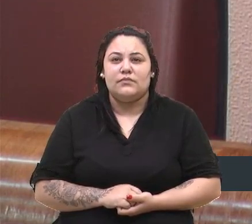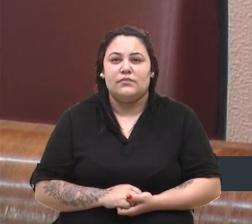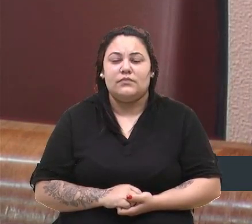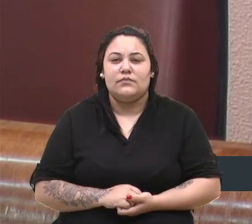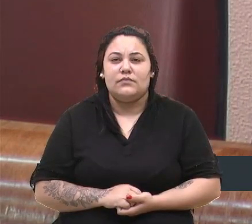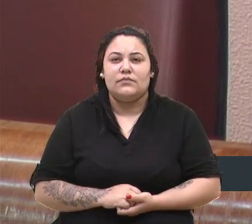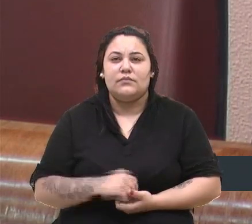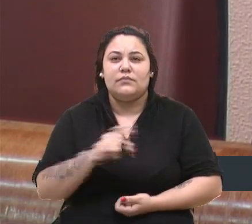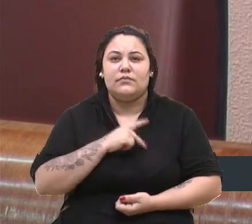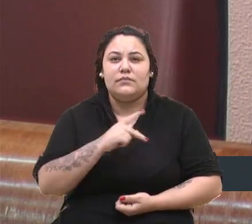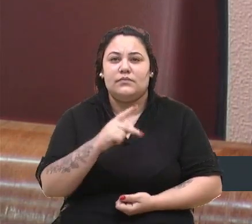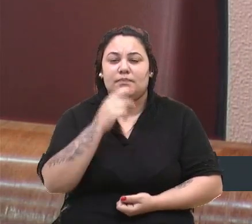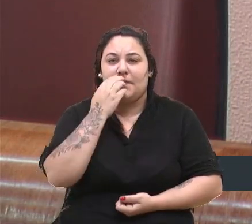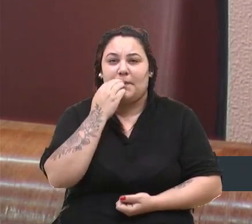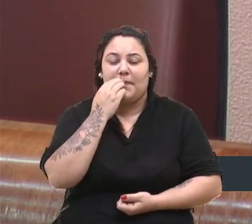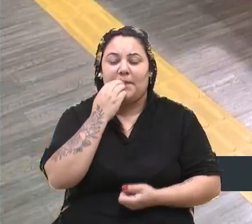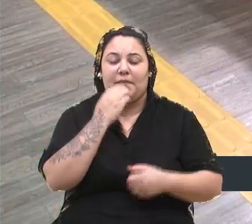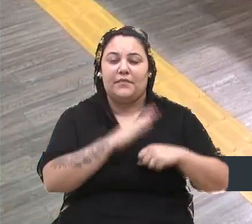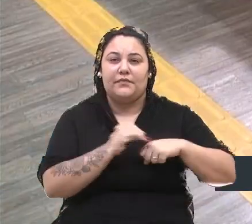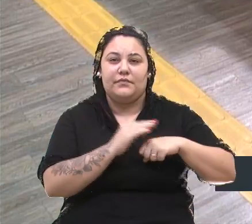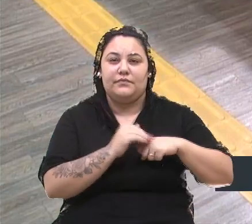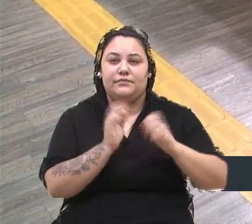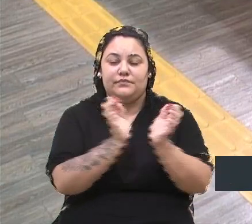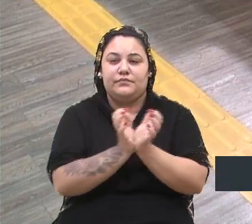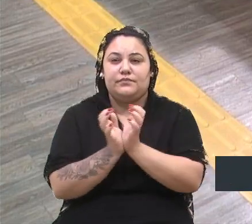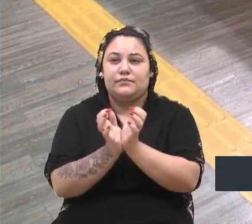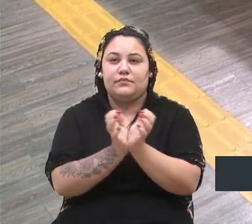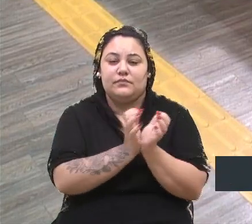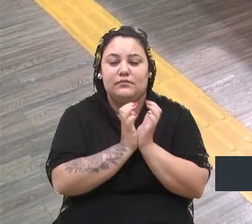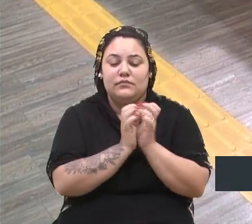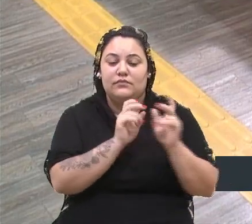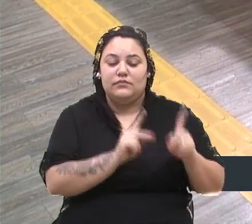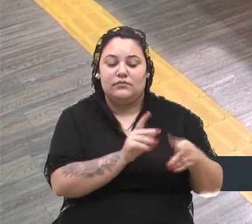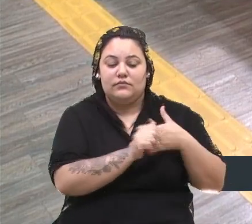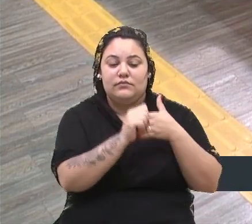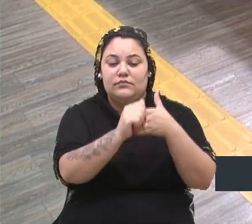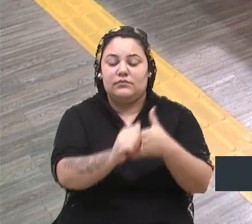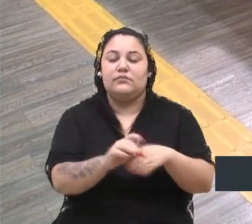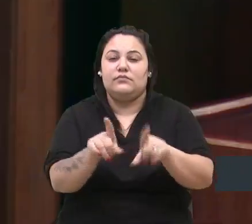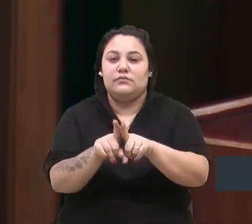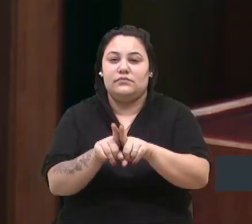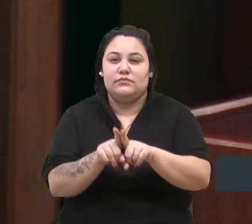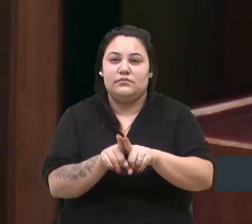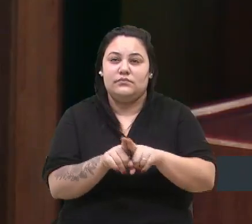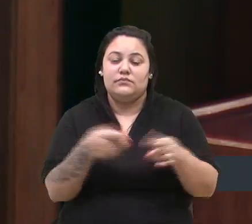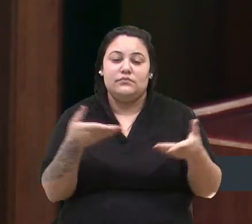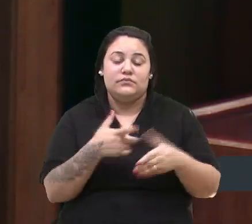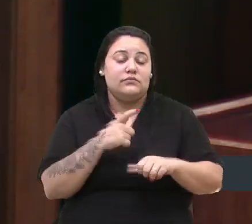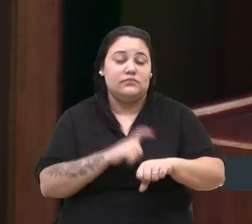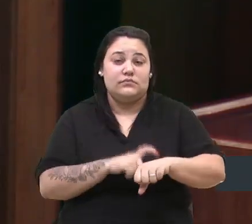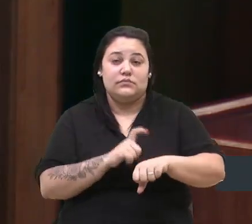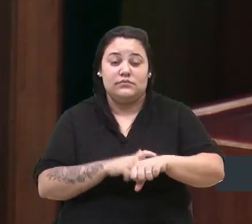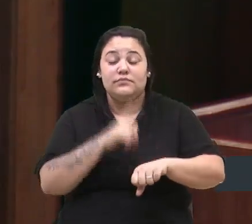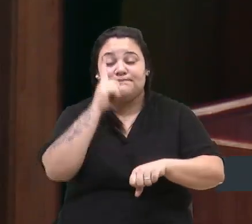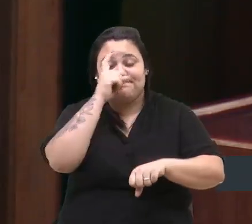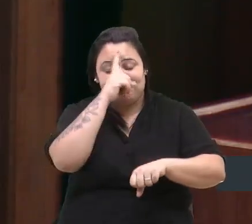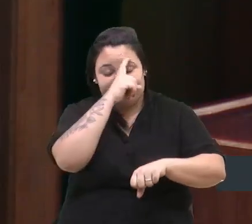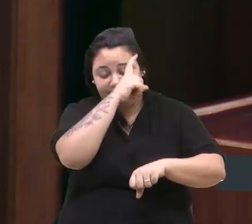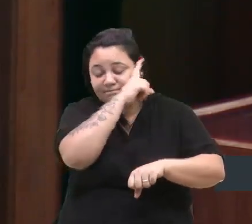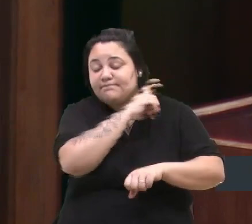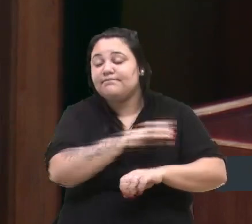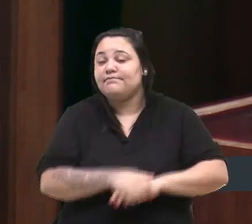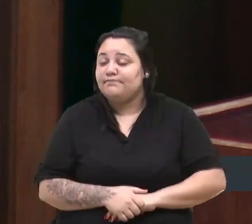Senhor presidente, queridos colegas, pessoas que nos acompanham, é um momento difícil, é um